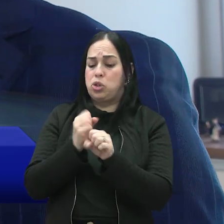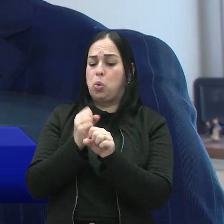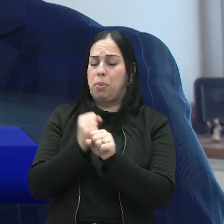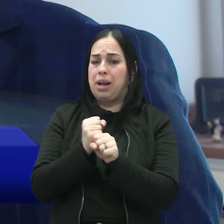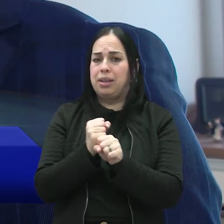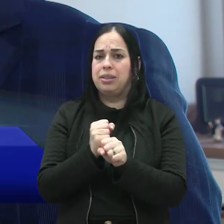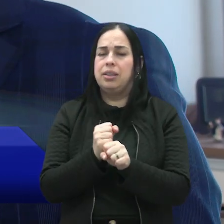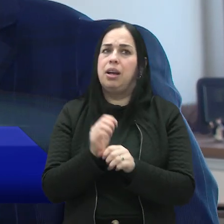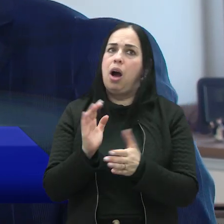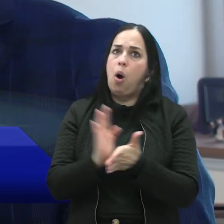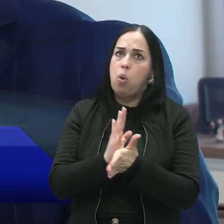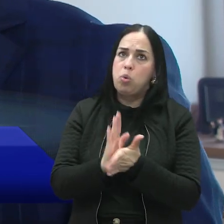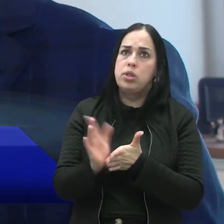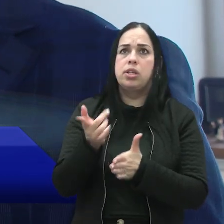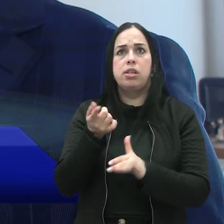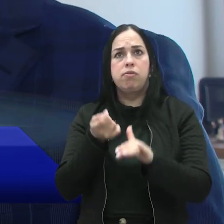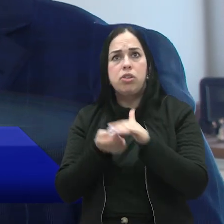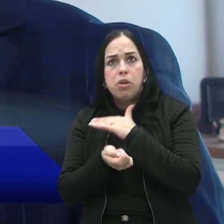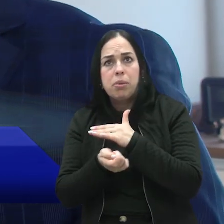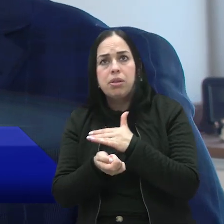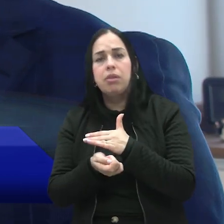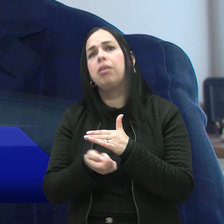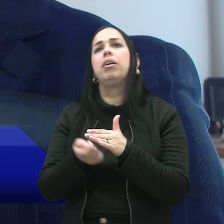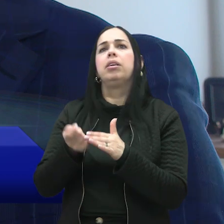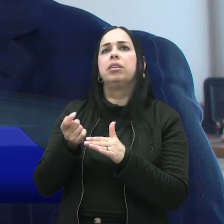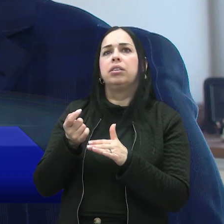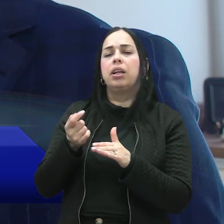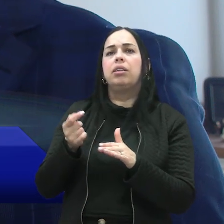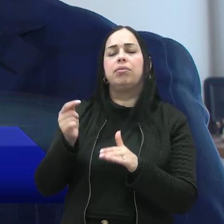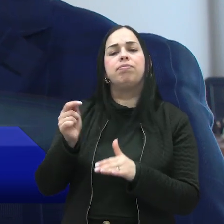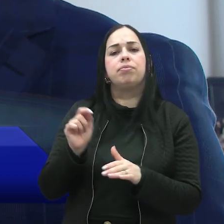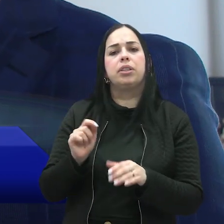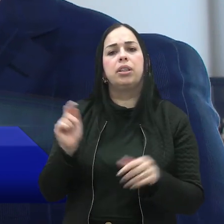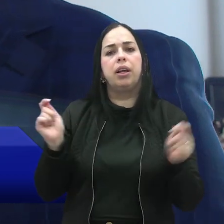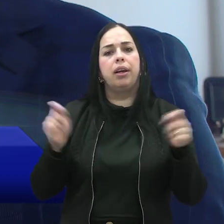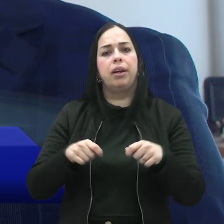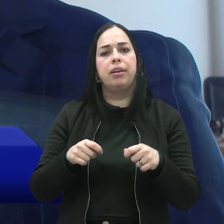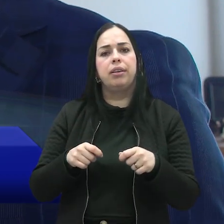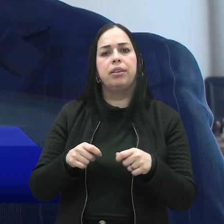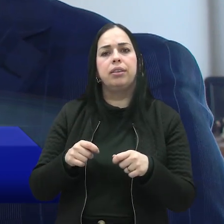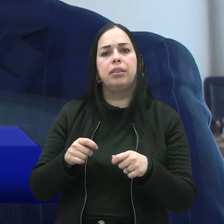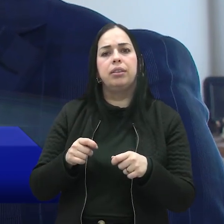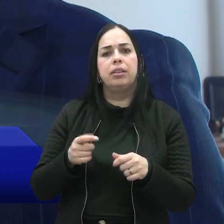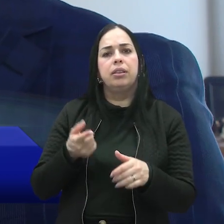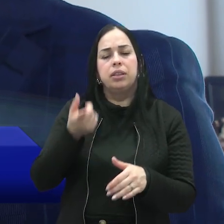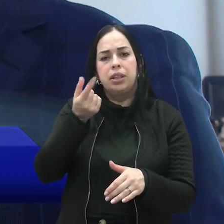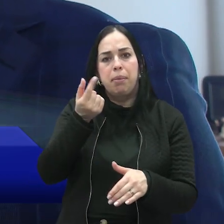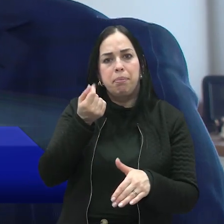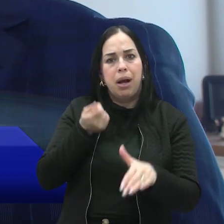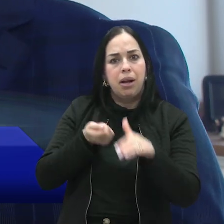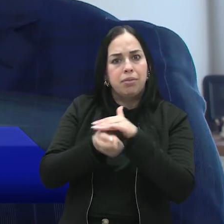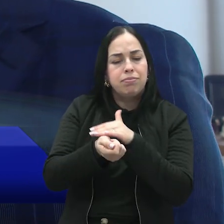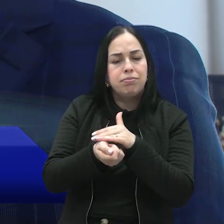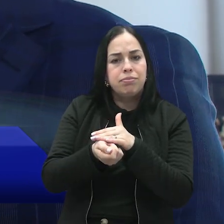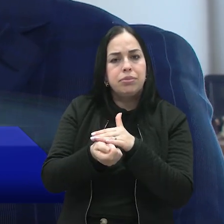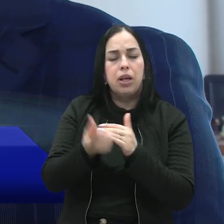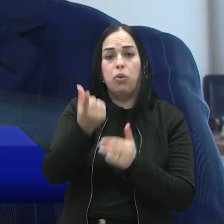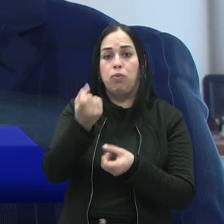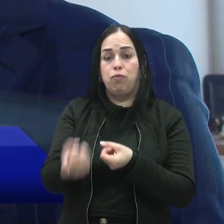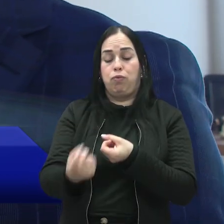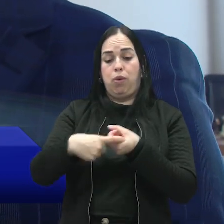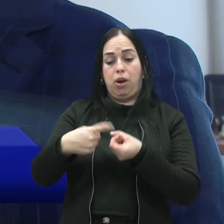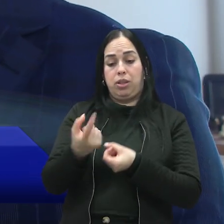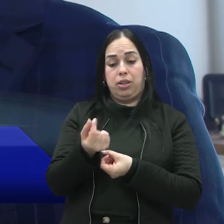hoje há investimentos no mercado, fundos imobiliários, que lhe pagam até valores melhores do que você